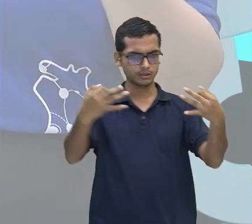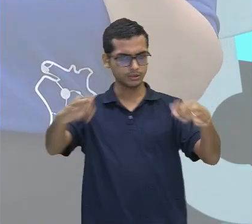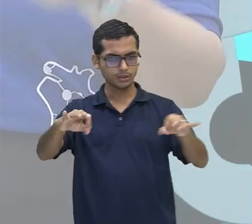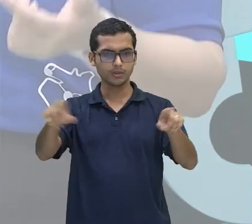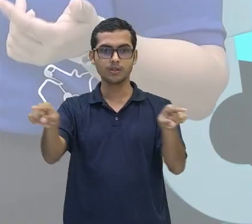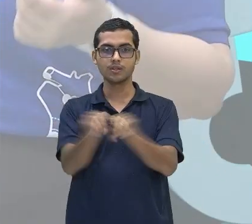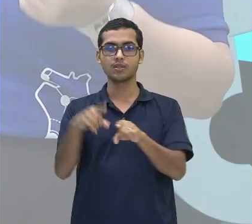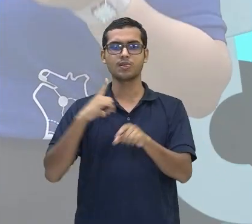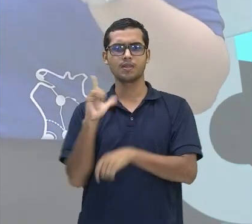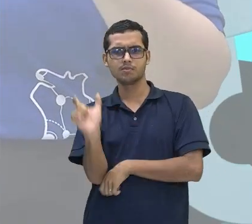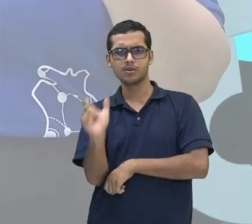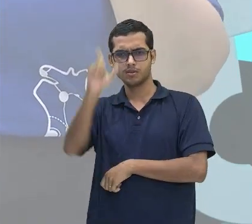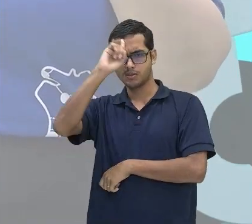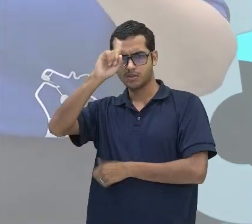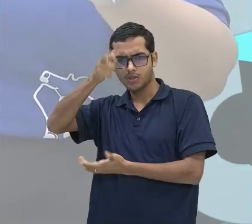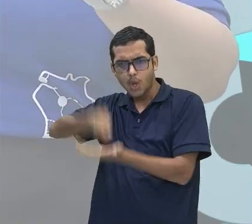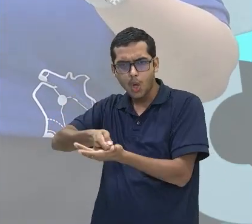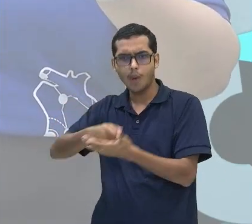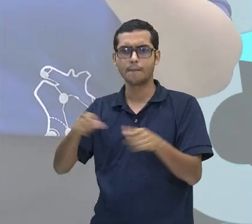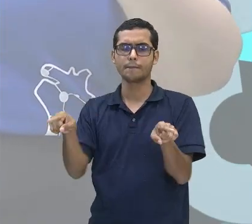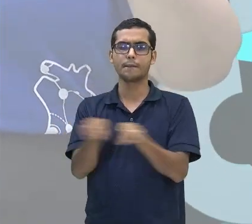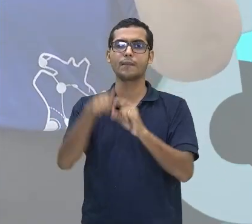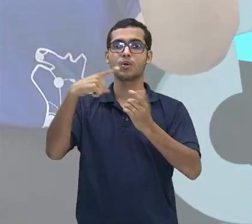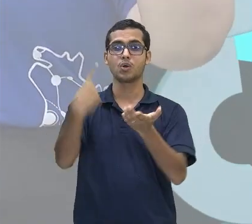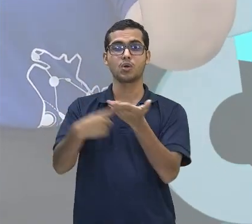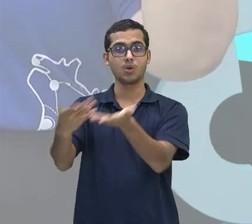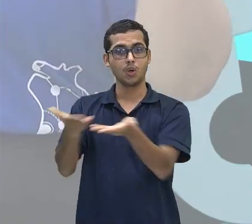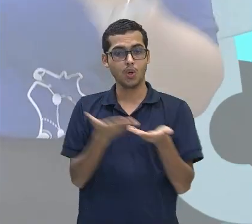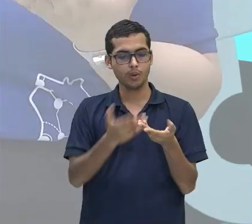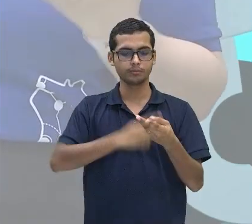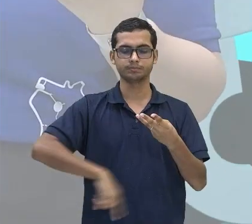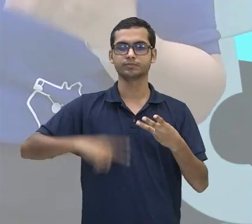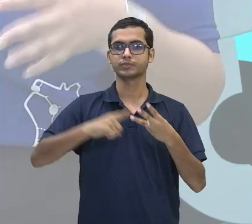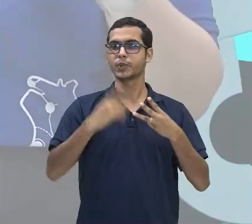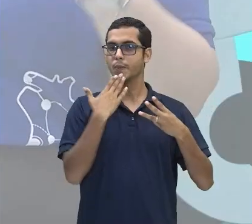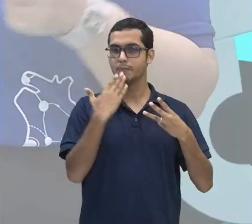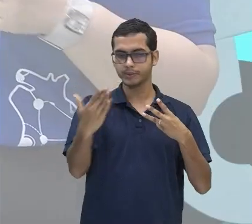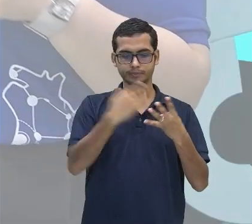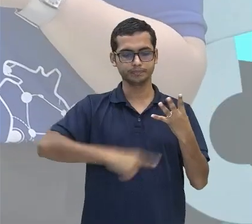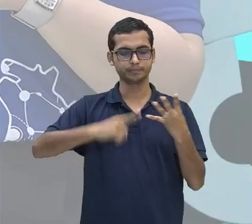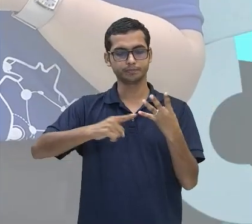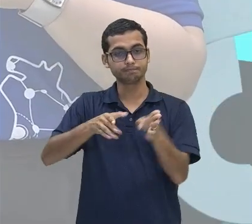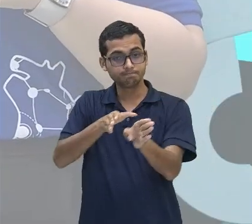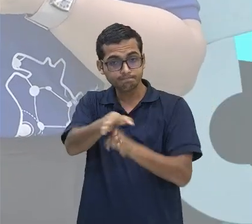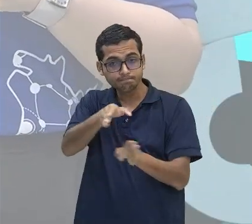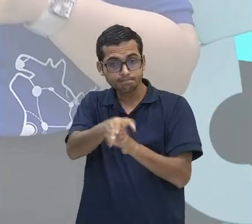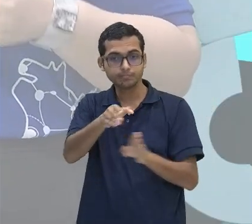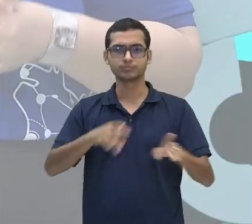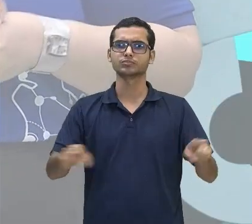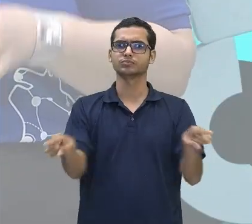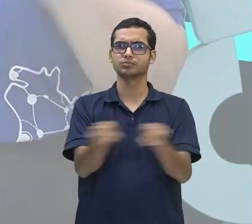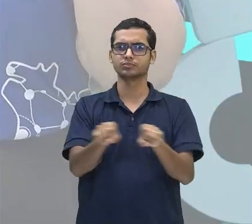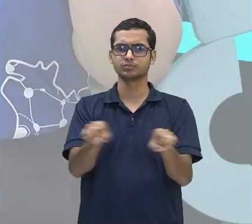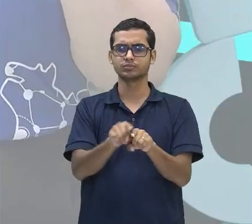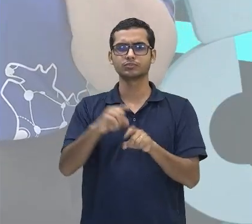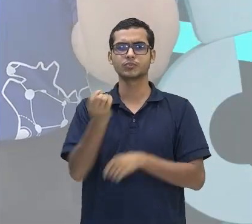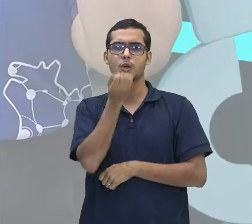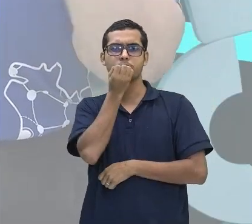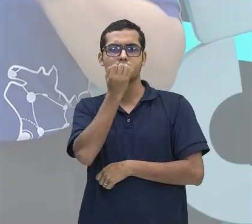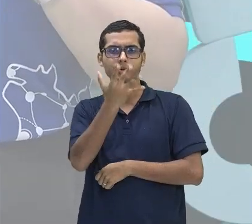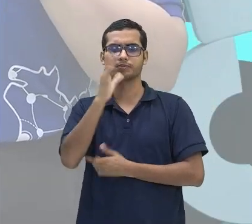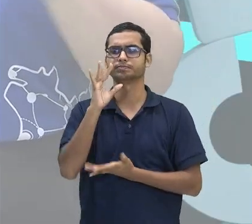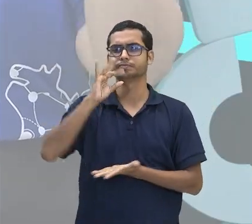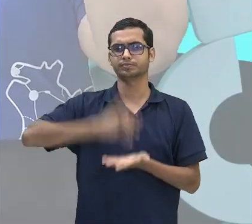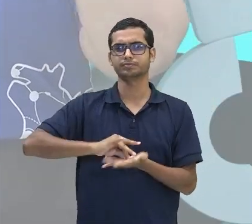de ordem, de convite, de pedido, de conselho, mas que são muito eficazes